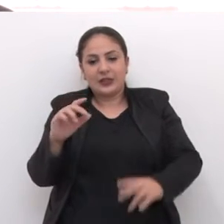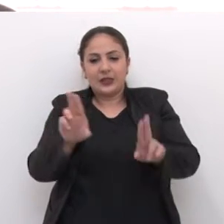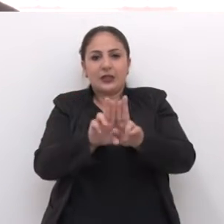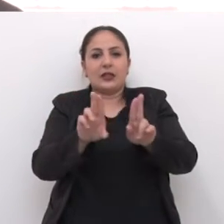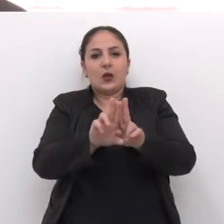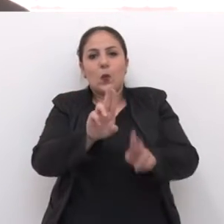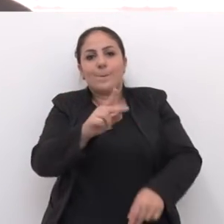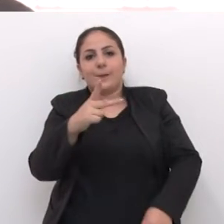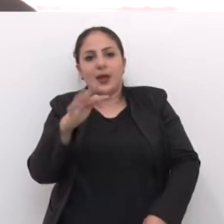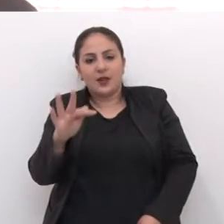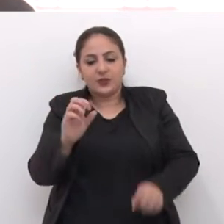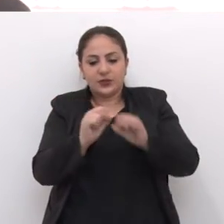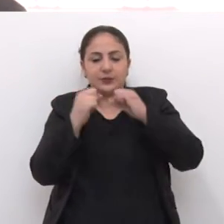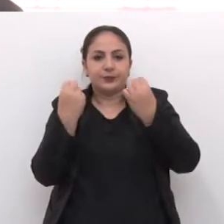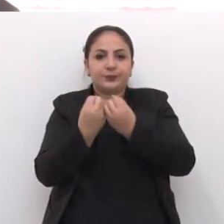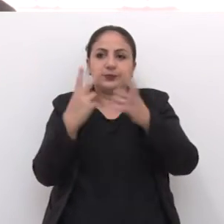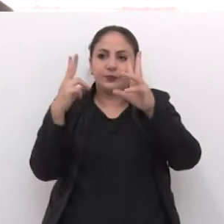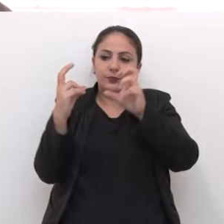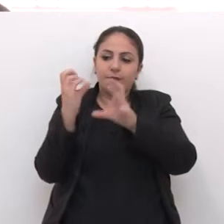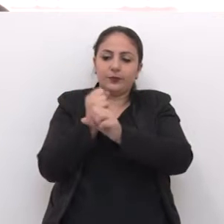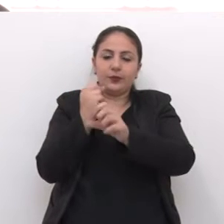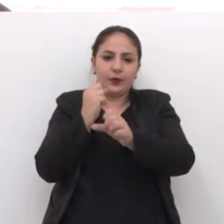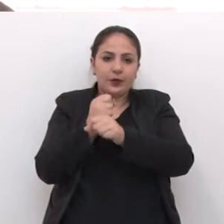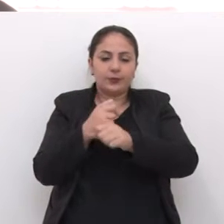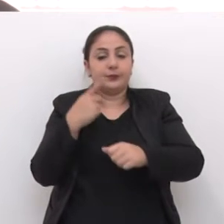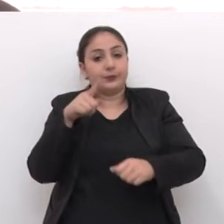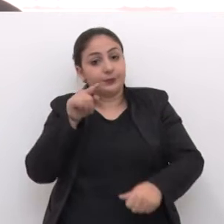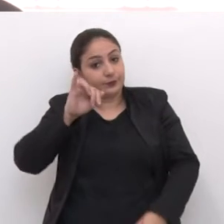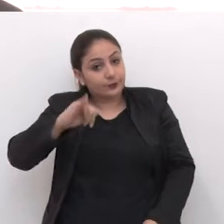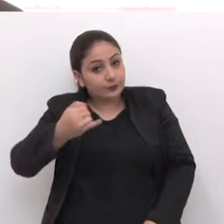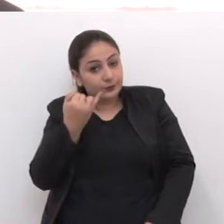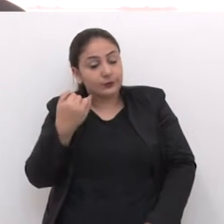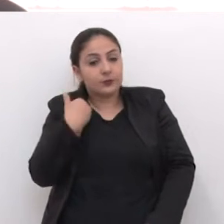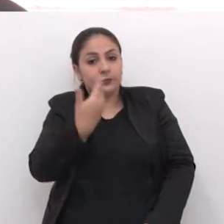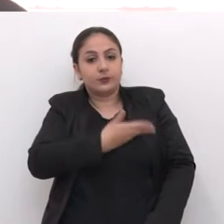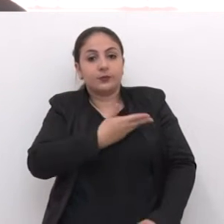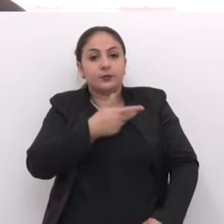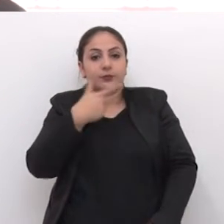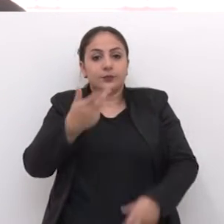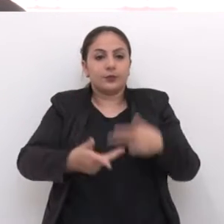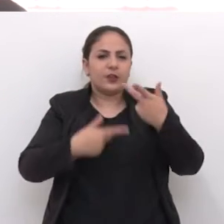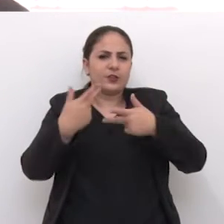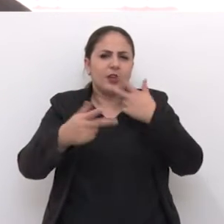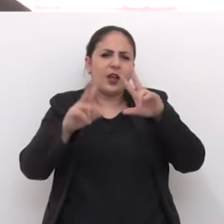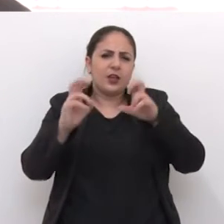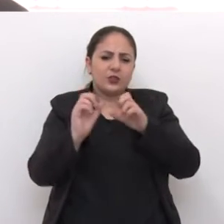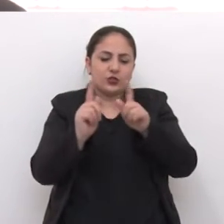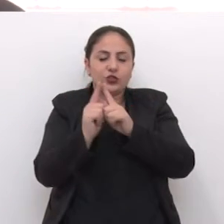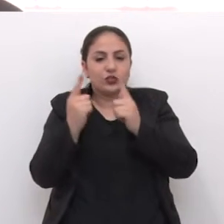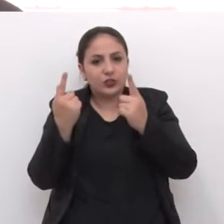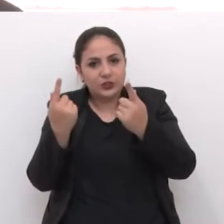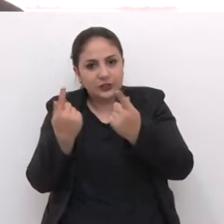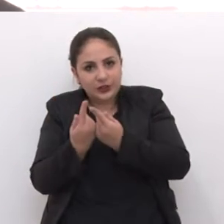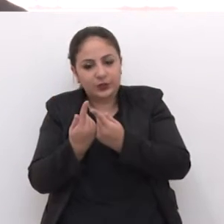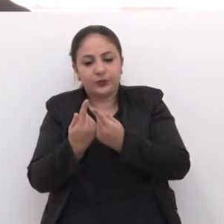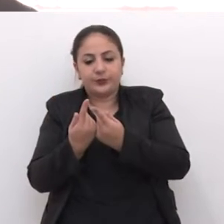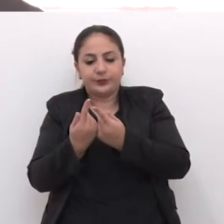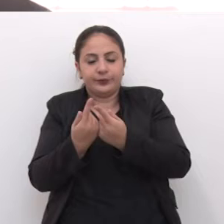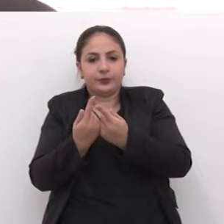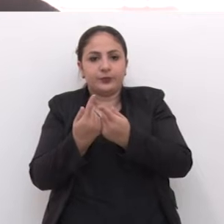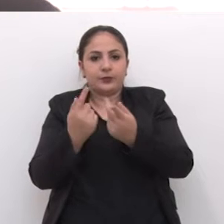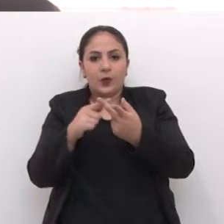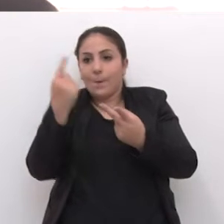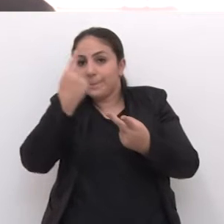FIAC, da UPF, o Seminário de Assuntos Contábeis. É uma oportunidade onde a gente vai tratar sobre temas como